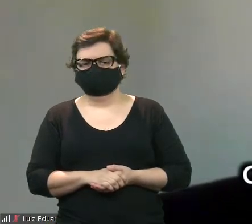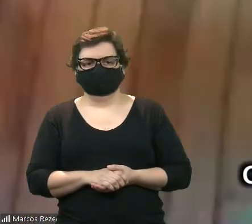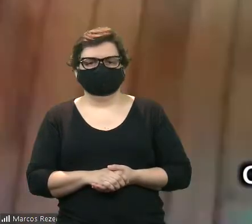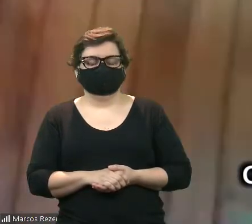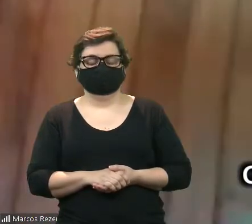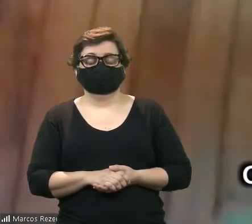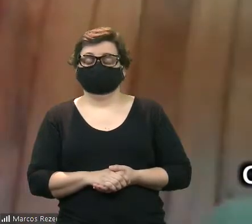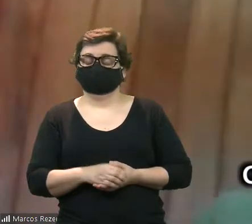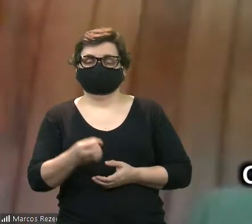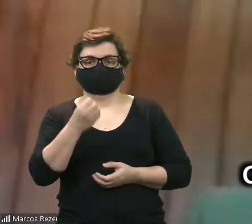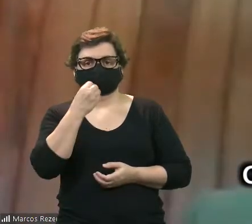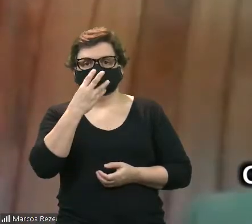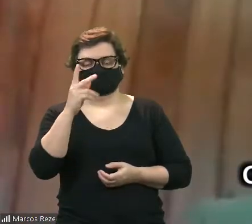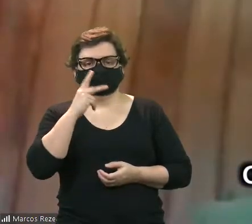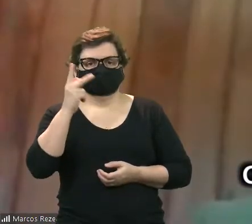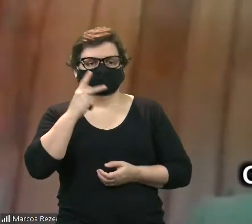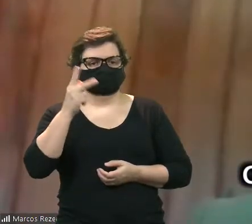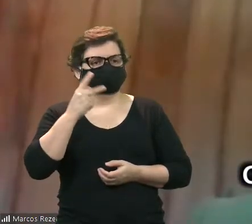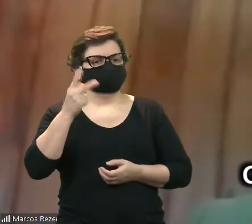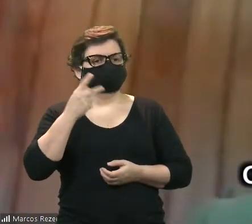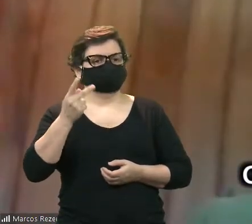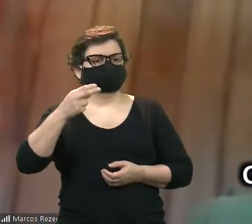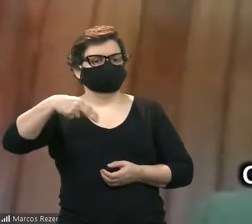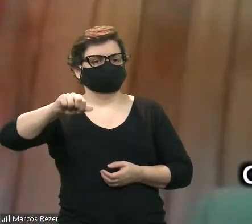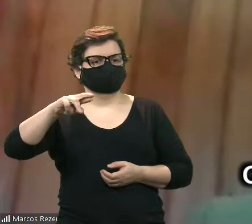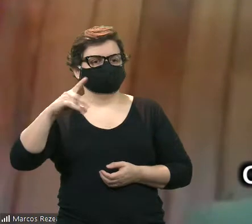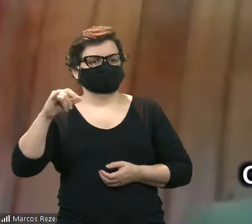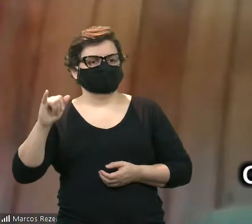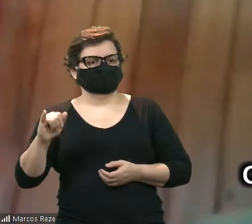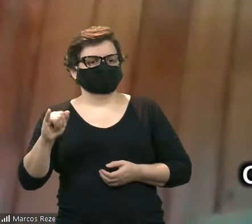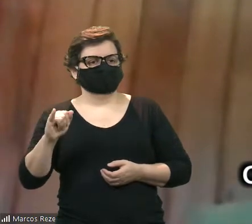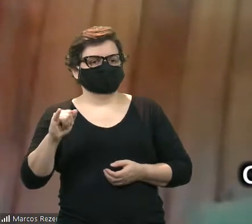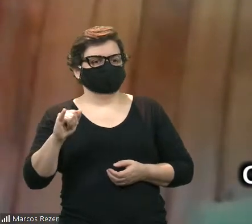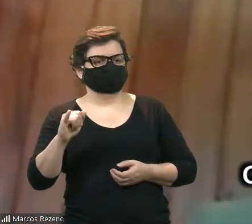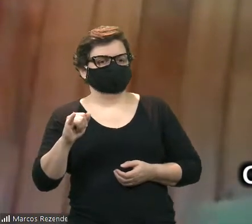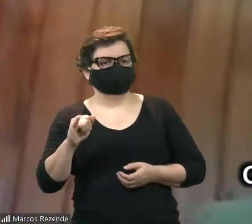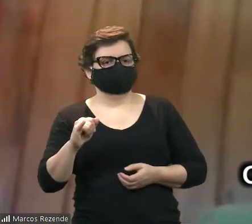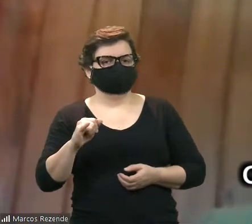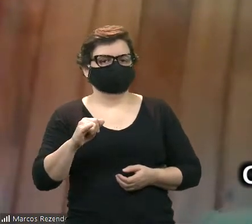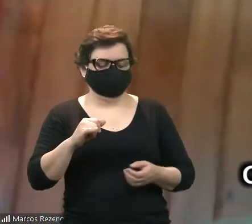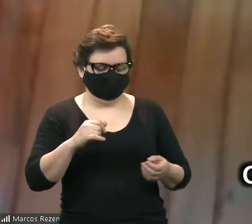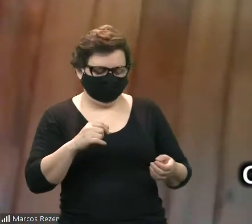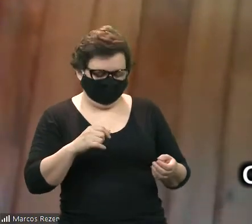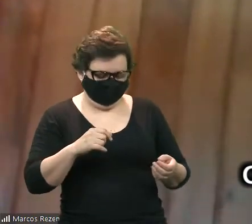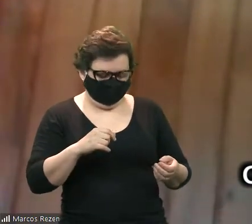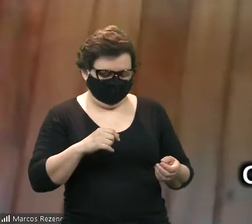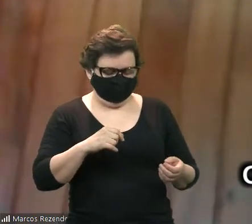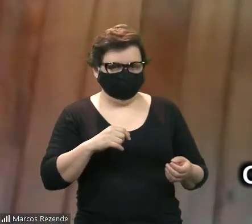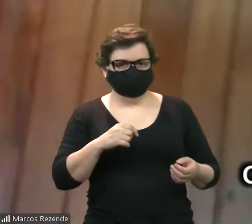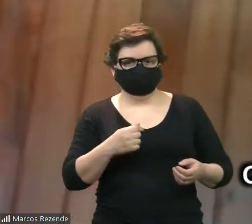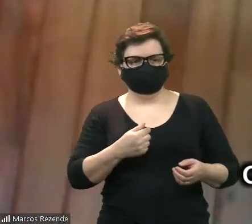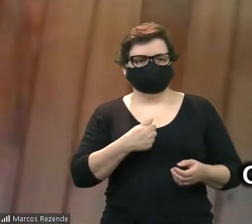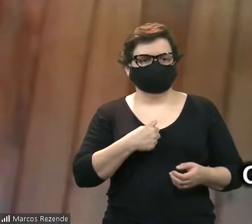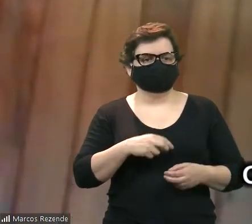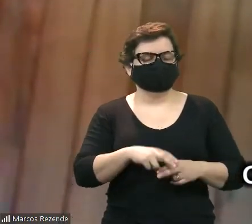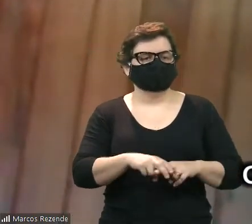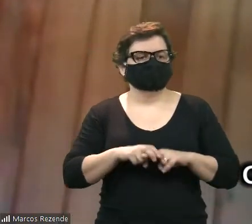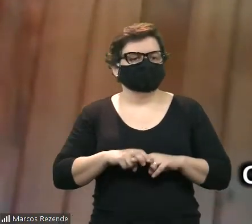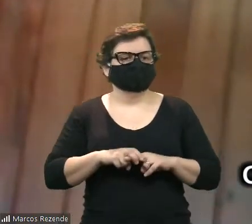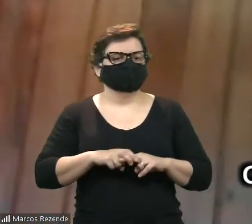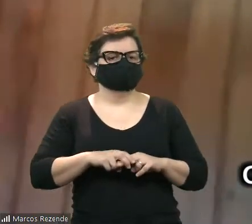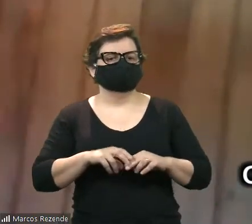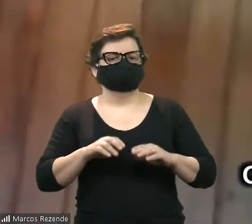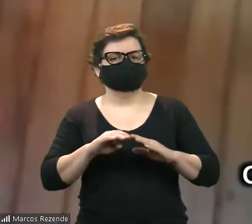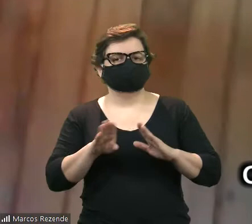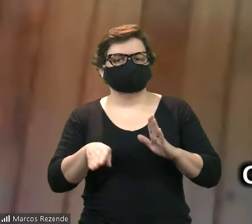É bem observado pelo vereador Luiz Eduardo Nardi, e eu faço aqui, em função de todas as